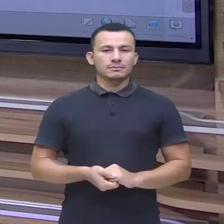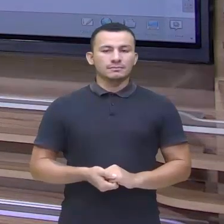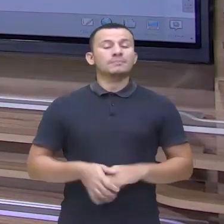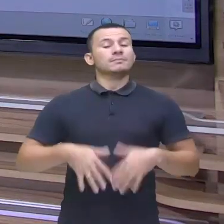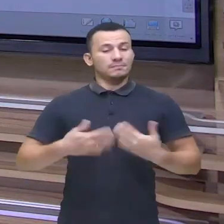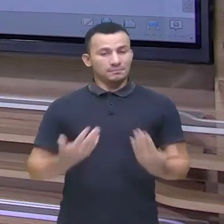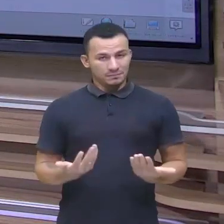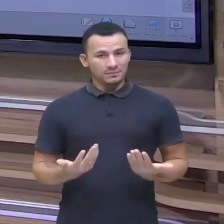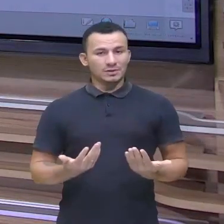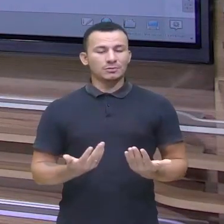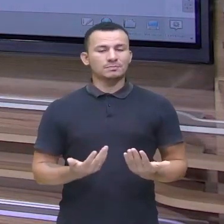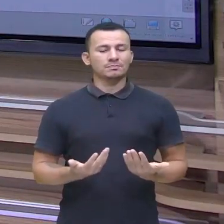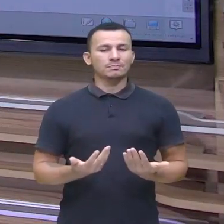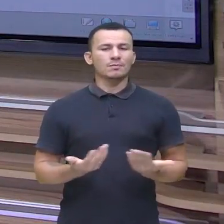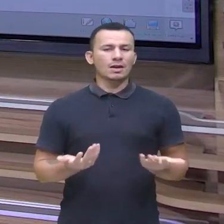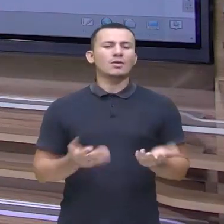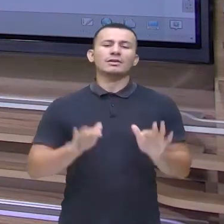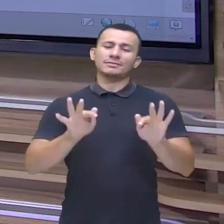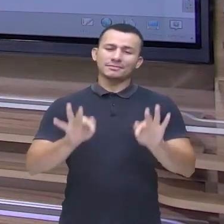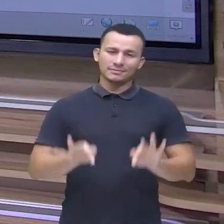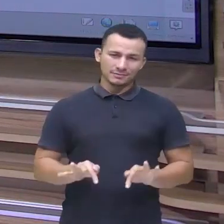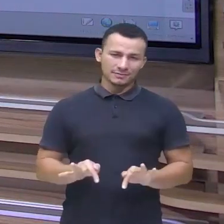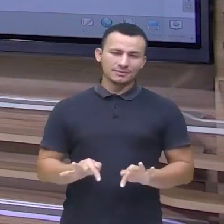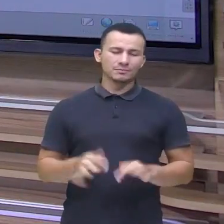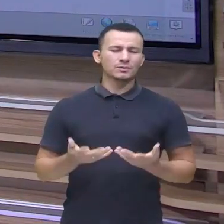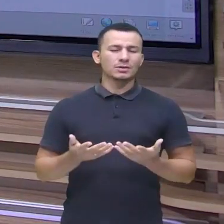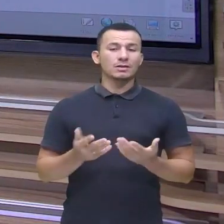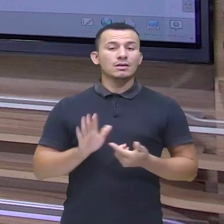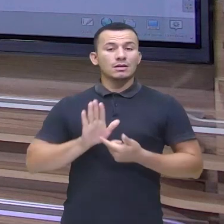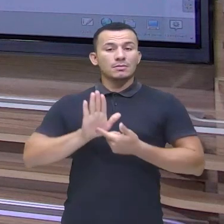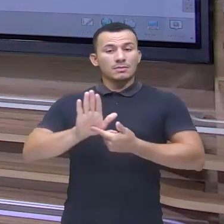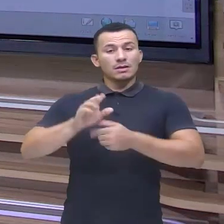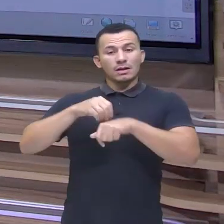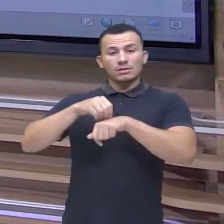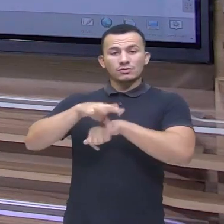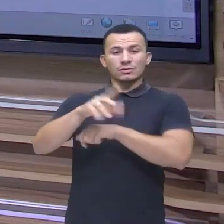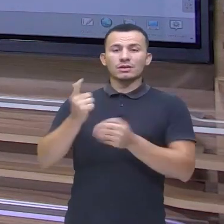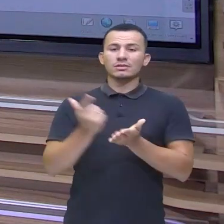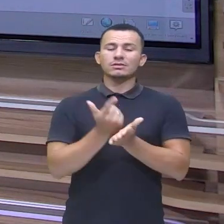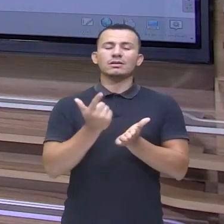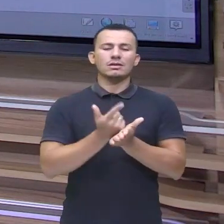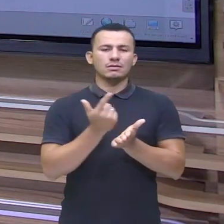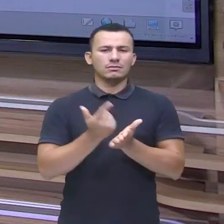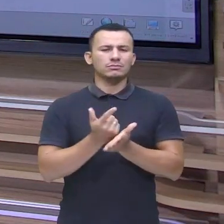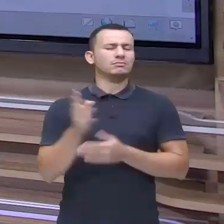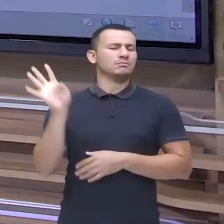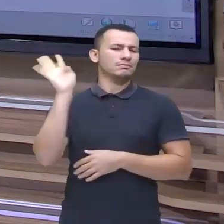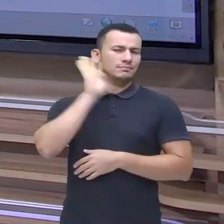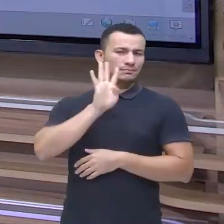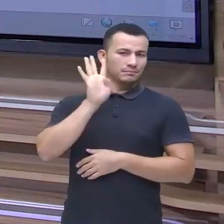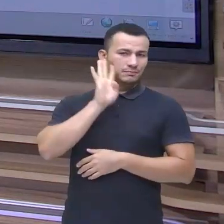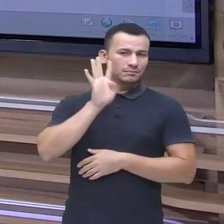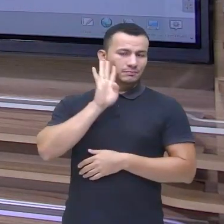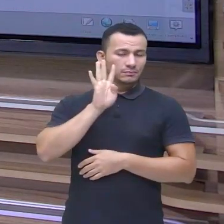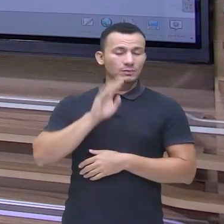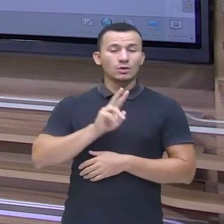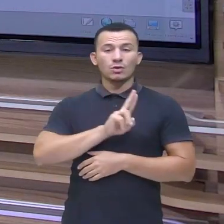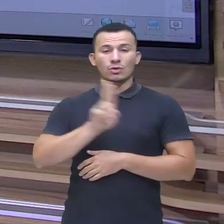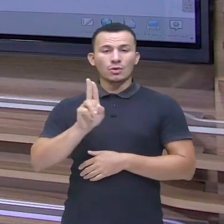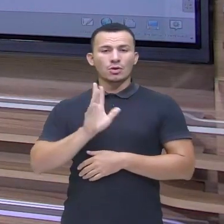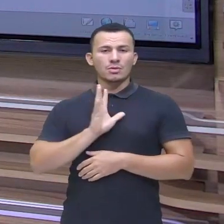Muito bem, e as nossas considerações finais vão trabalhar com este maravilhoso livro, tá certo? Que se chama o quê? Meu Avô,